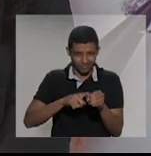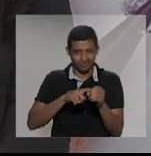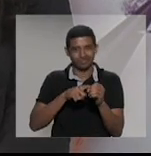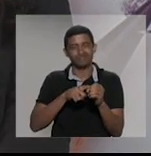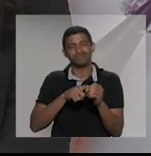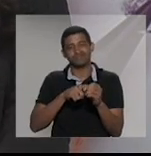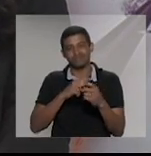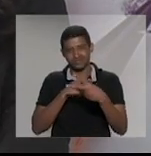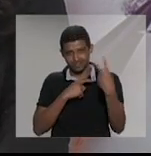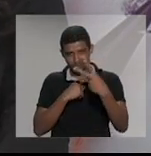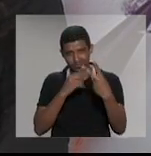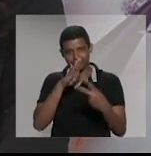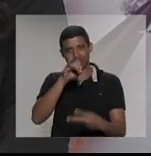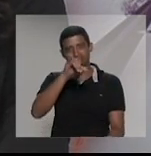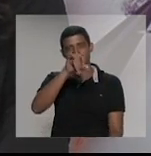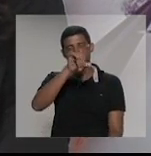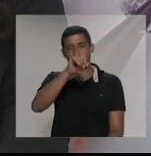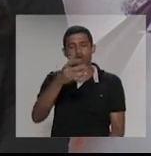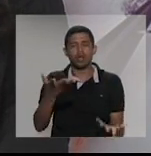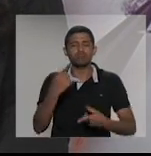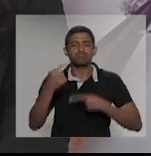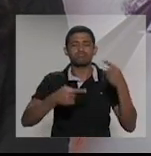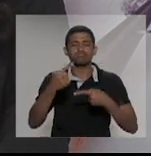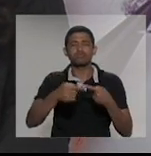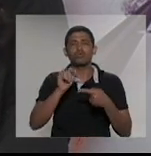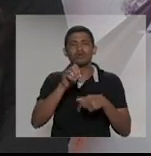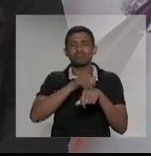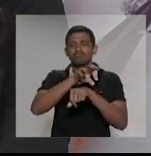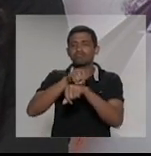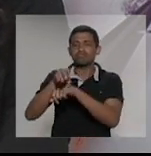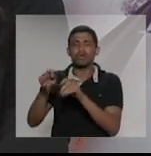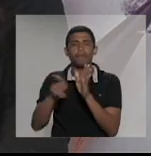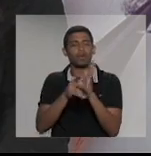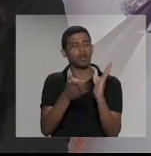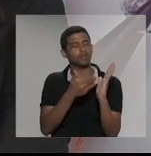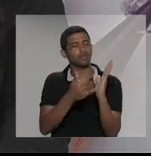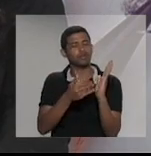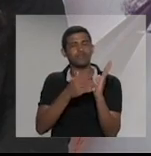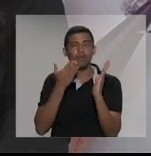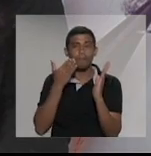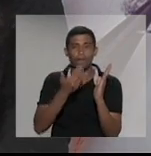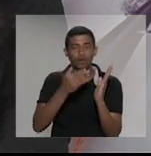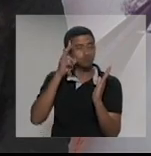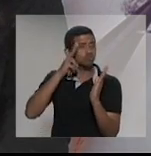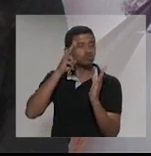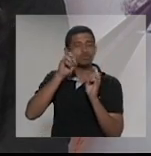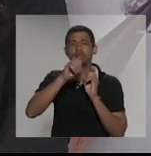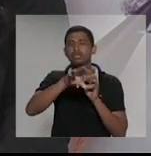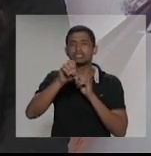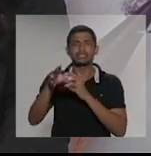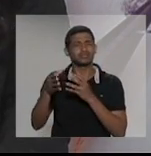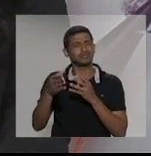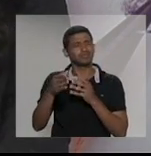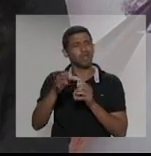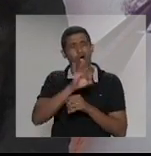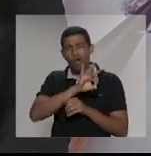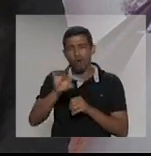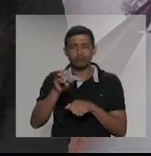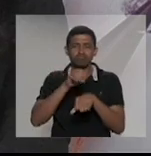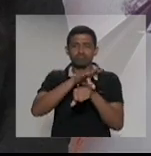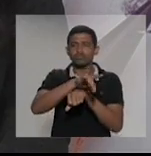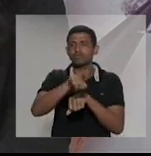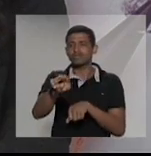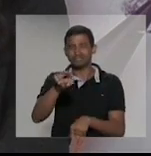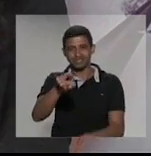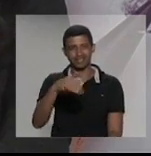Nós estamos no segundo bloco do Educação discutindo mensagens de livros que trazem histórias que ensinam e que são uma boa dica